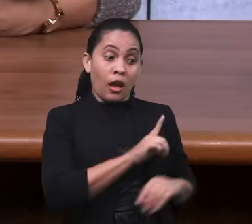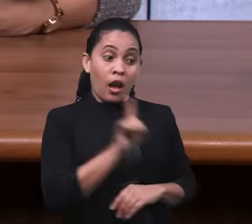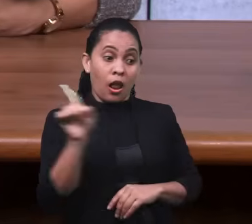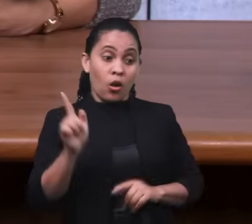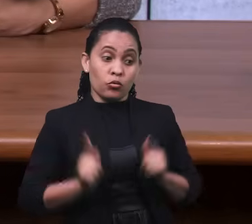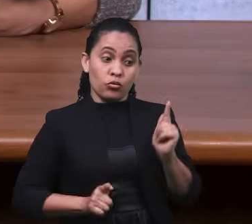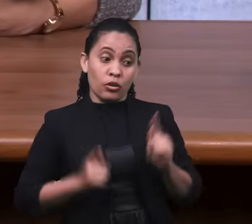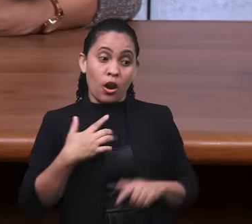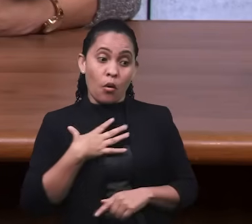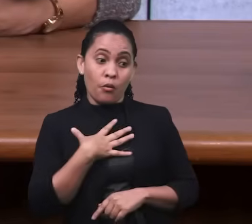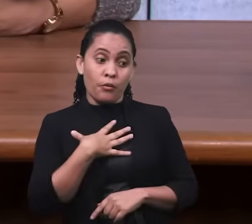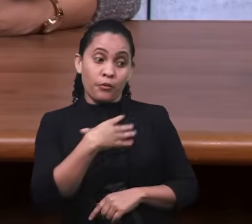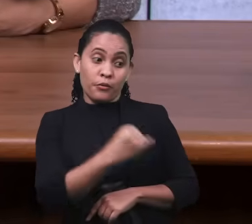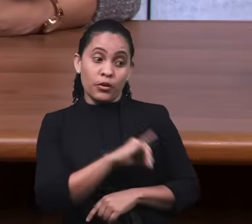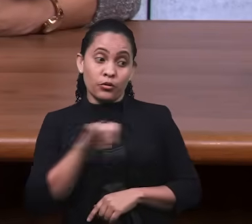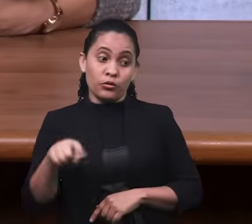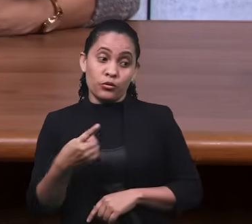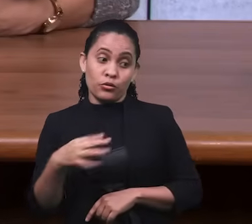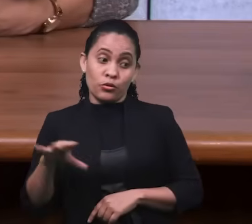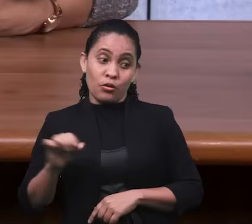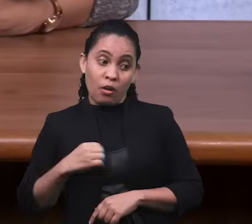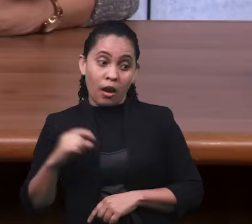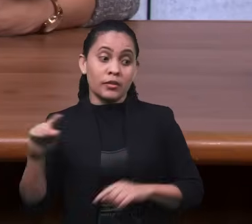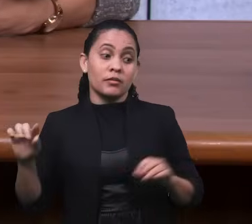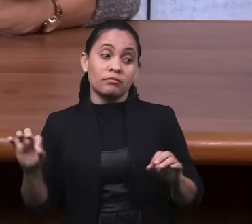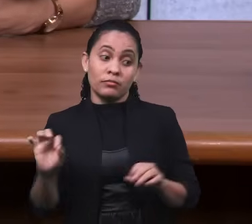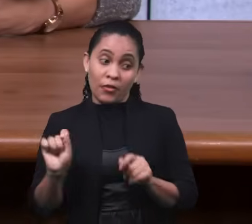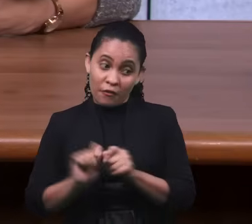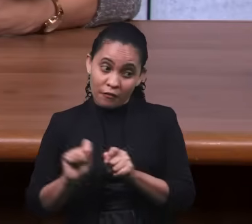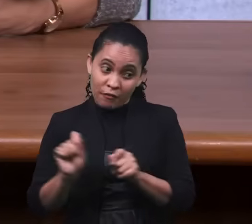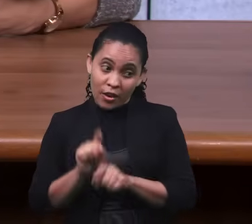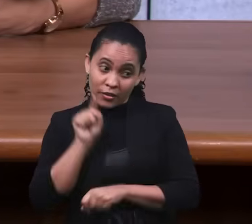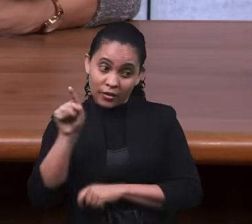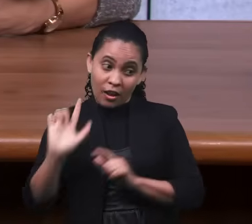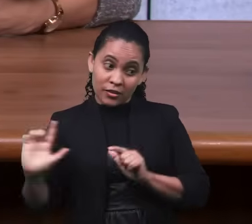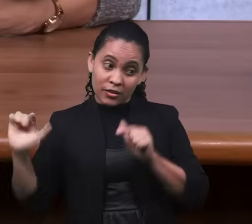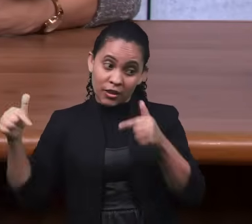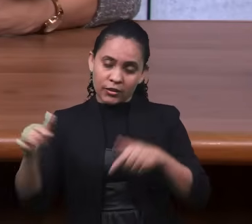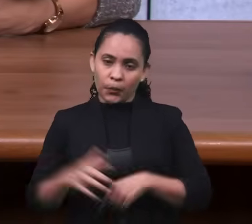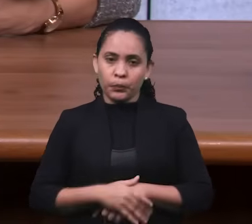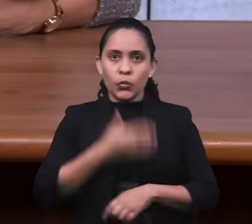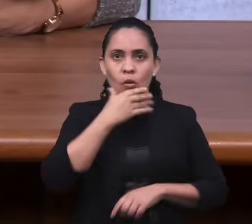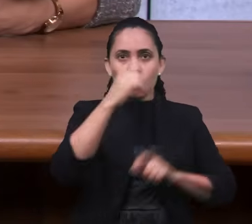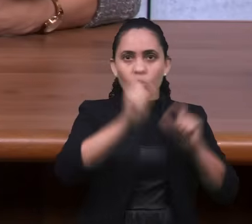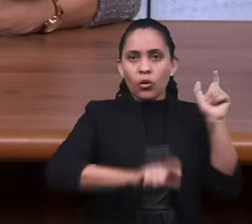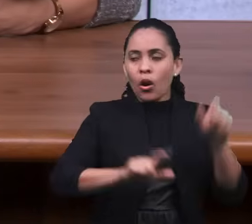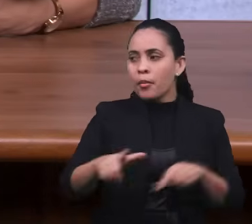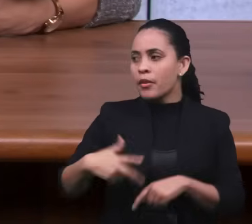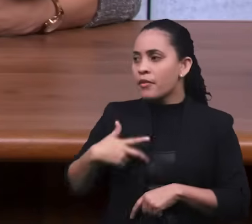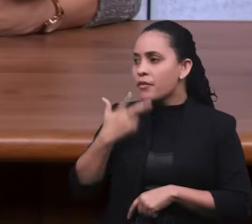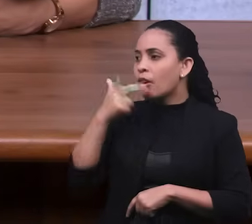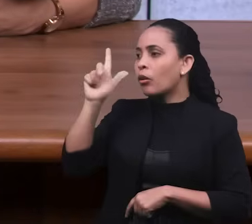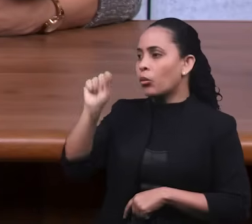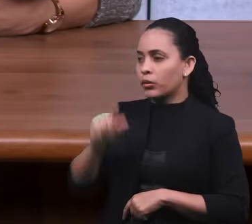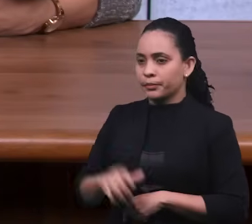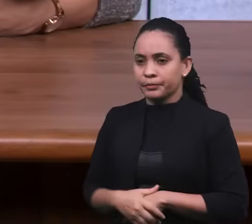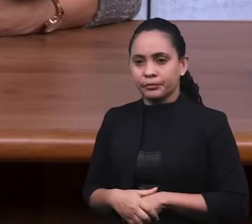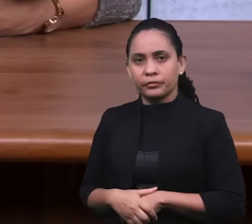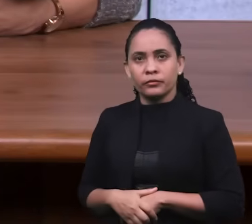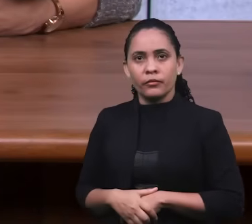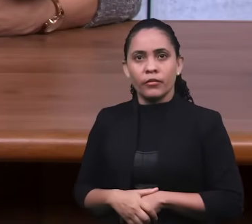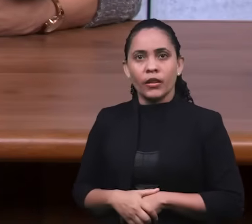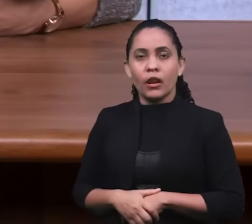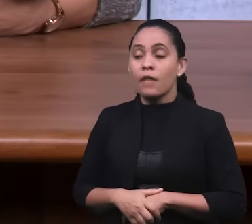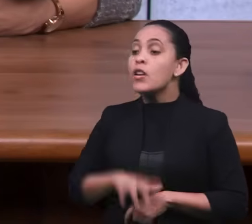o filho de Joás, fez esta coisa. Então os homens daquela cidade disseram a Joás: Tira